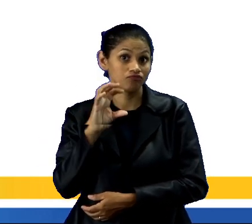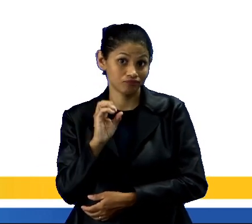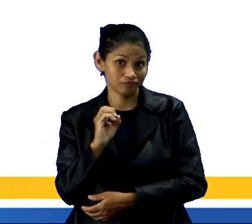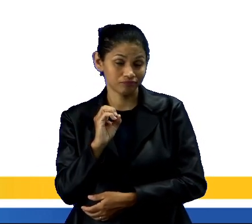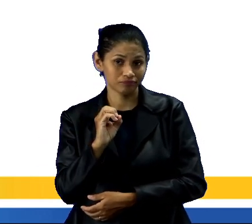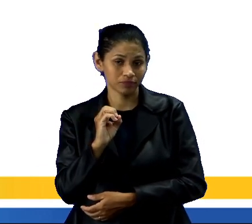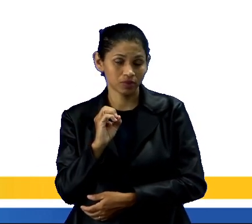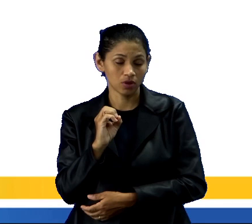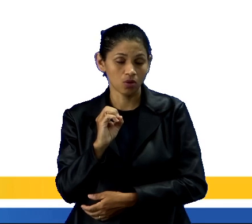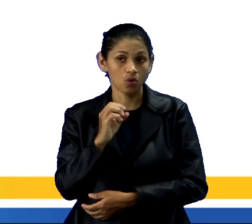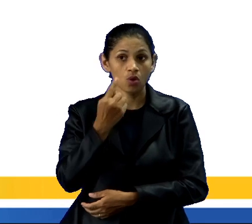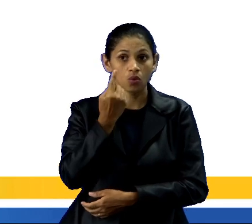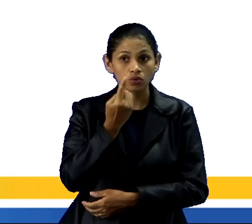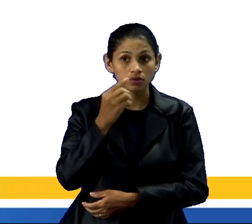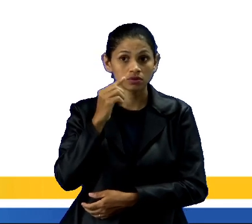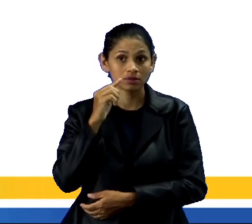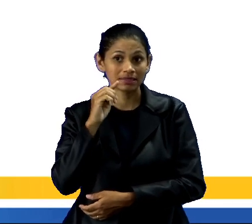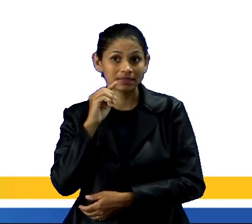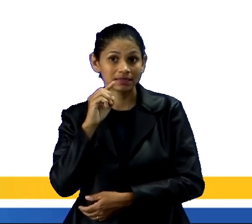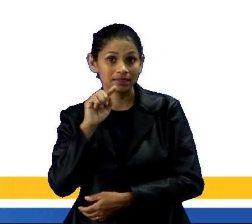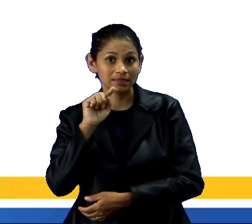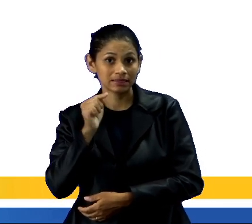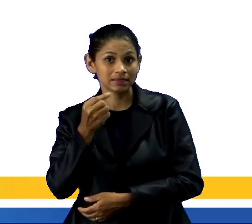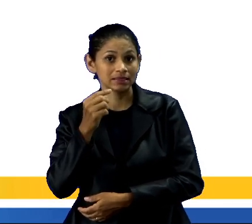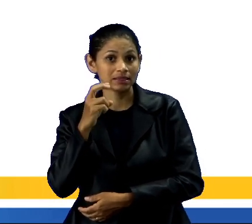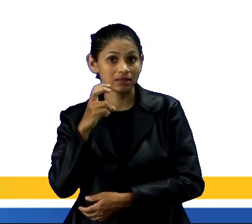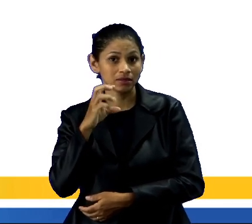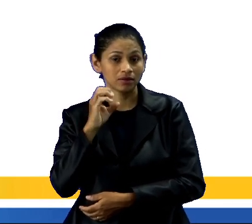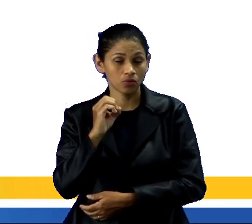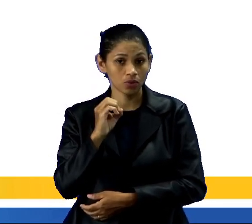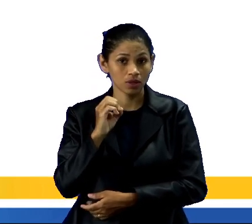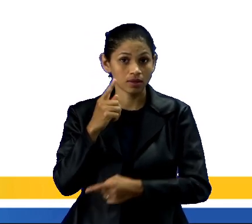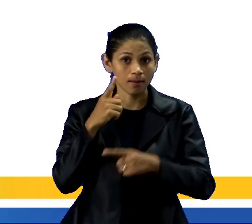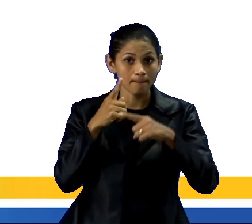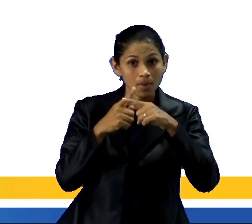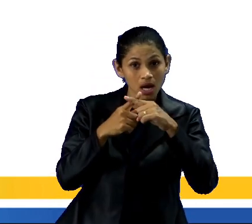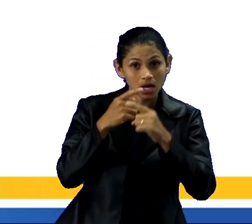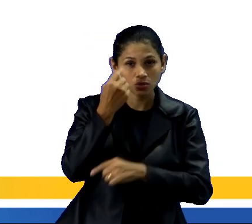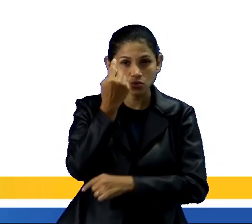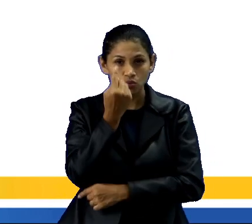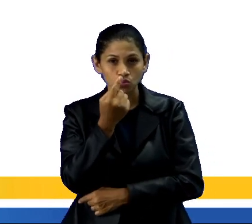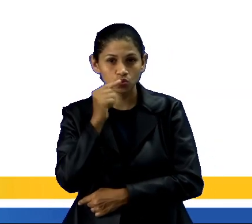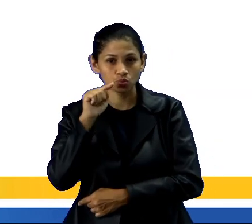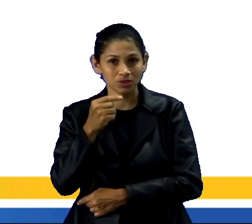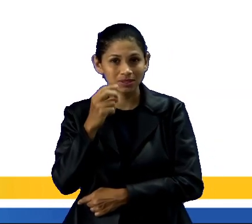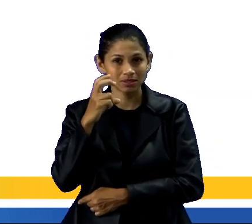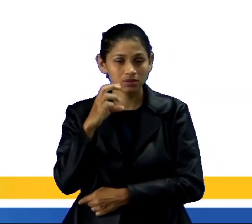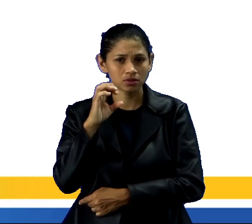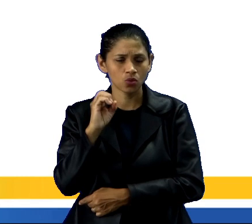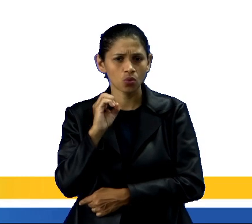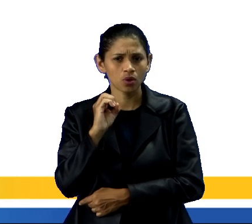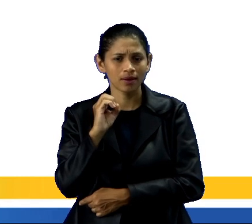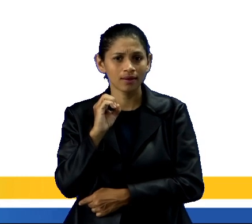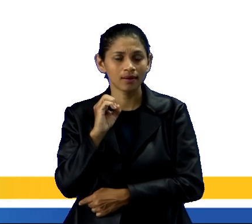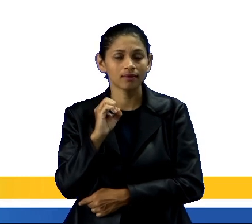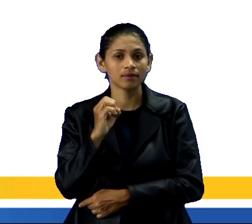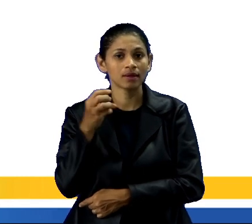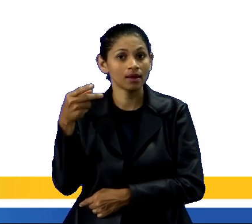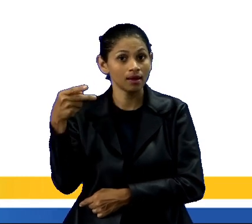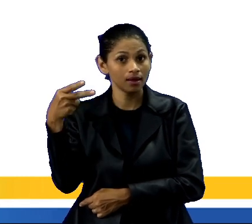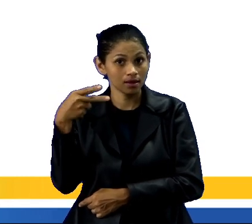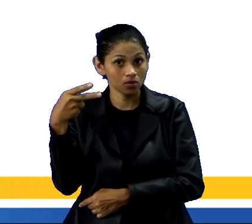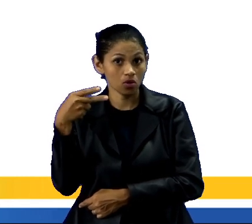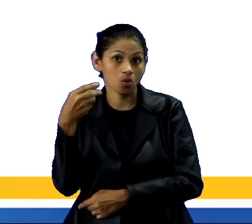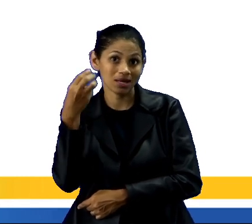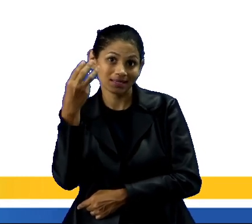mais R$ 1,50, que dá R$ 3,00. Depois, ela comprou 4 lápis de 65 centavos.